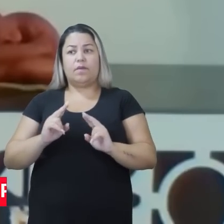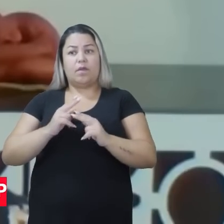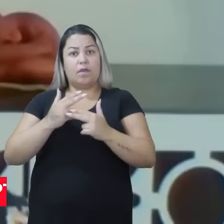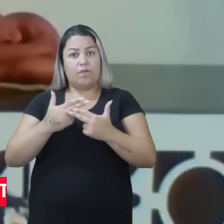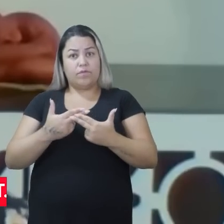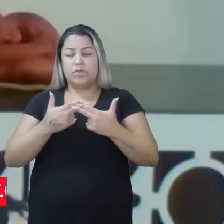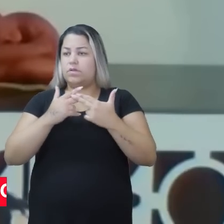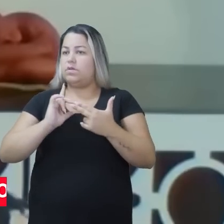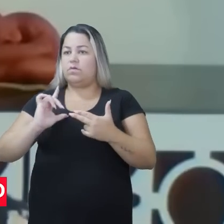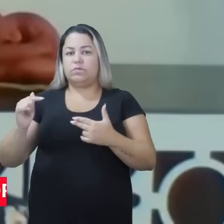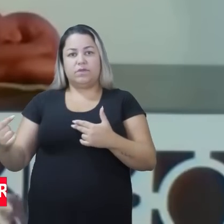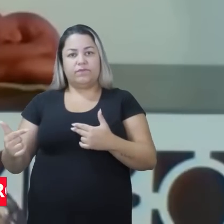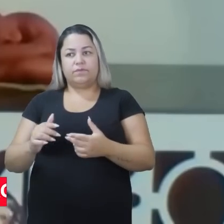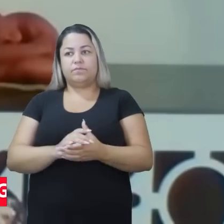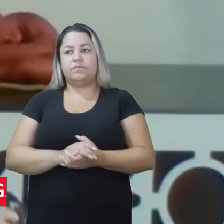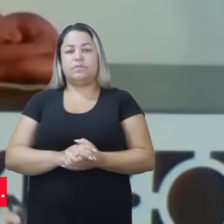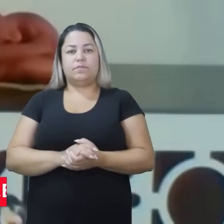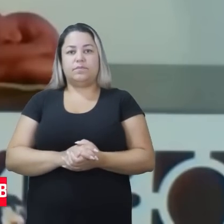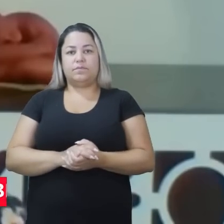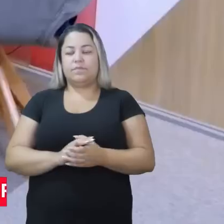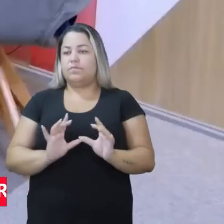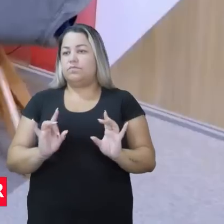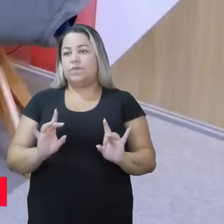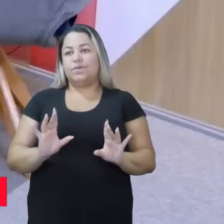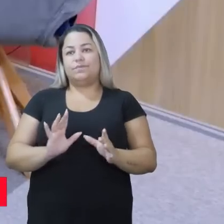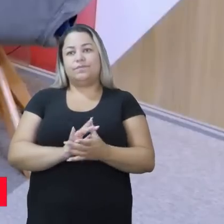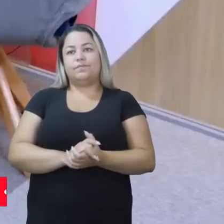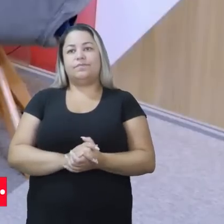ele não teve. Era isso.